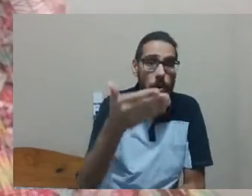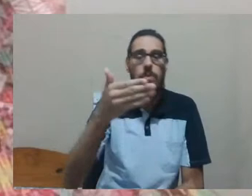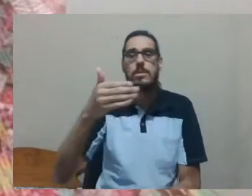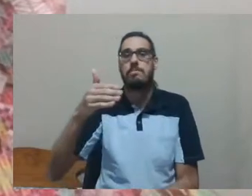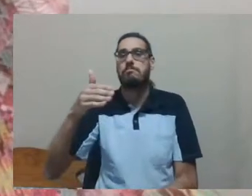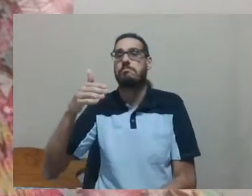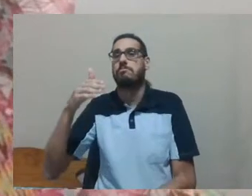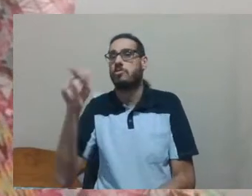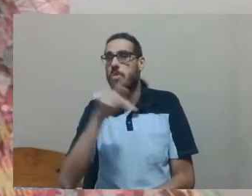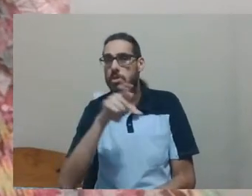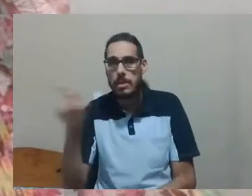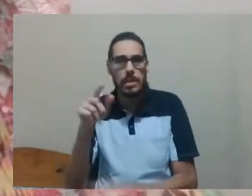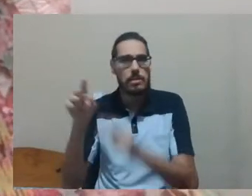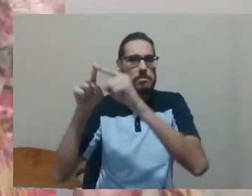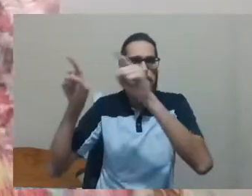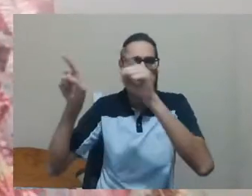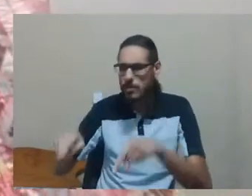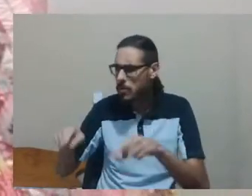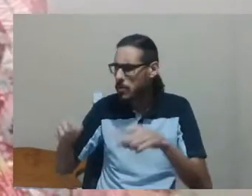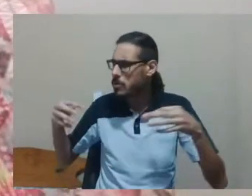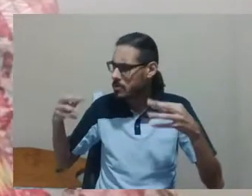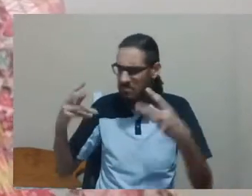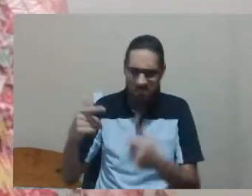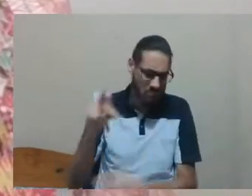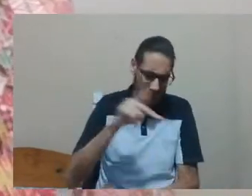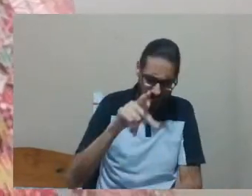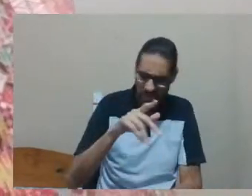servidores, todos docentes, TAs,